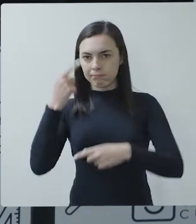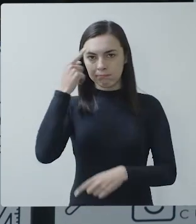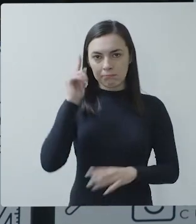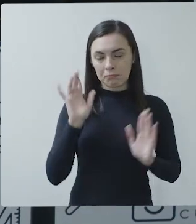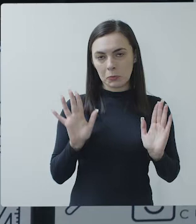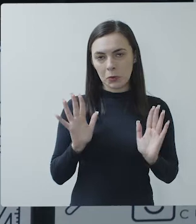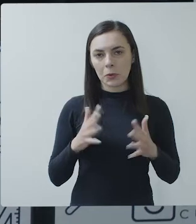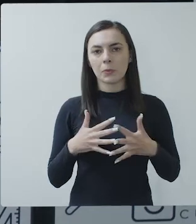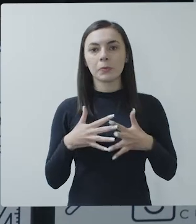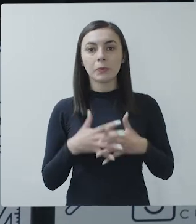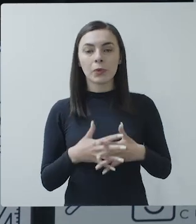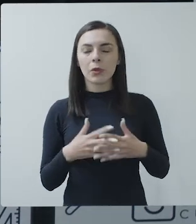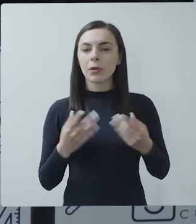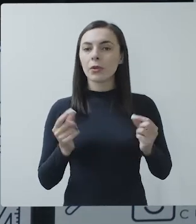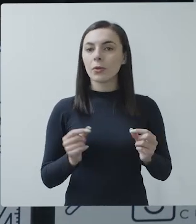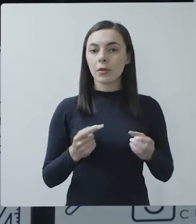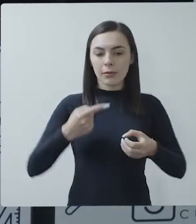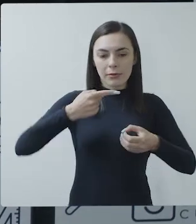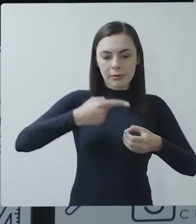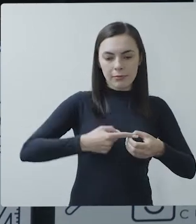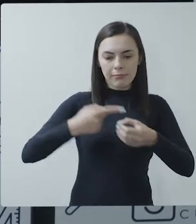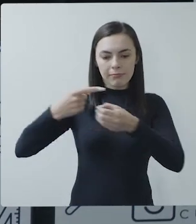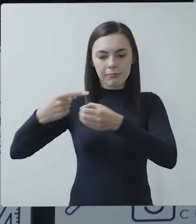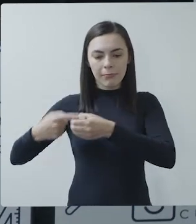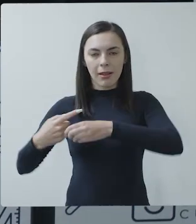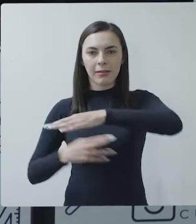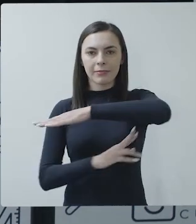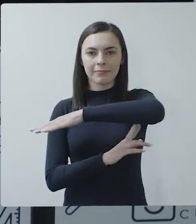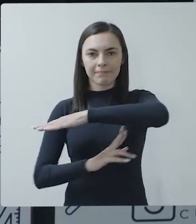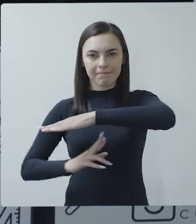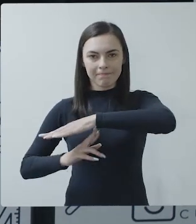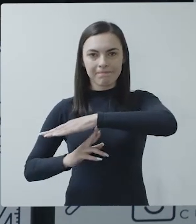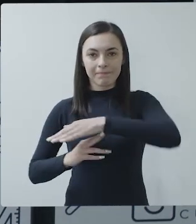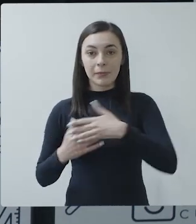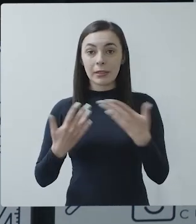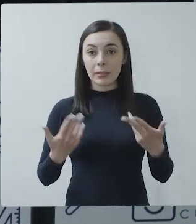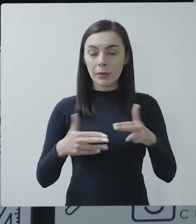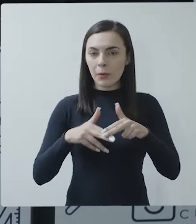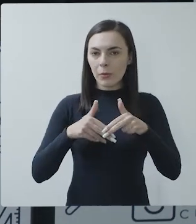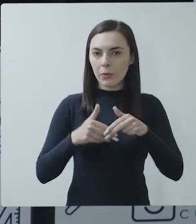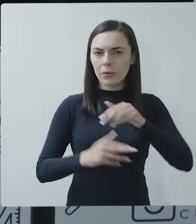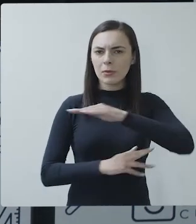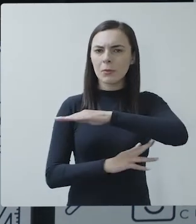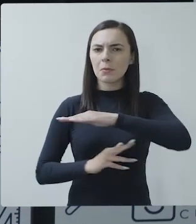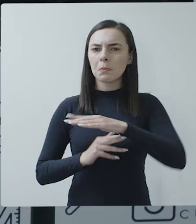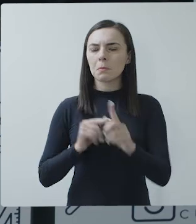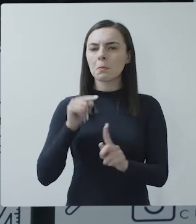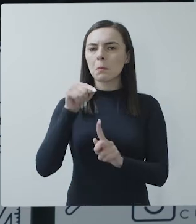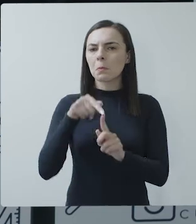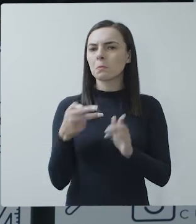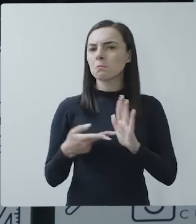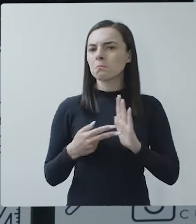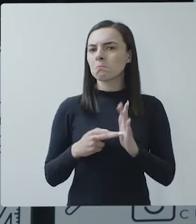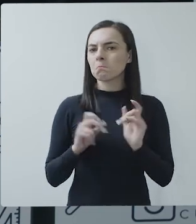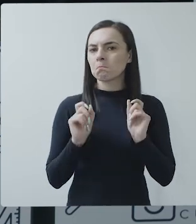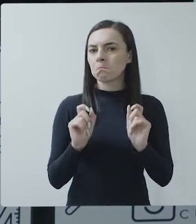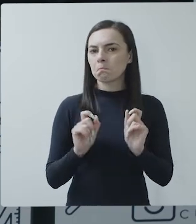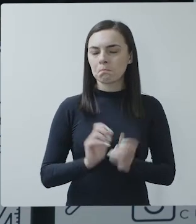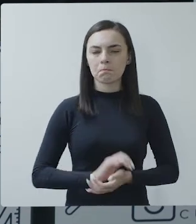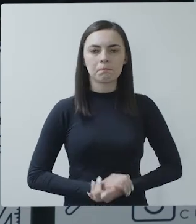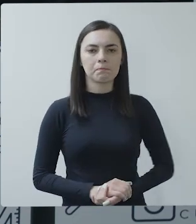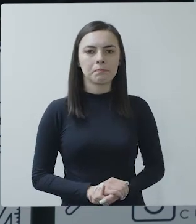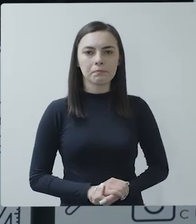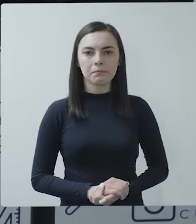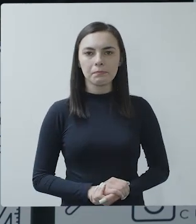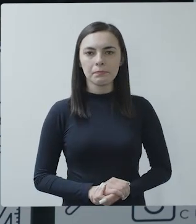saber. E ela liga uma cidade à outra. Então, a ponte nesse sentido, o que que ela significa?